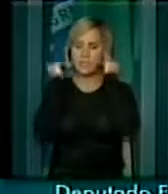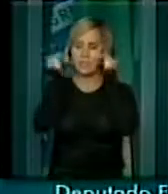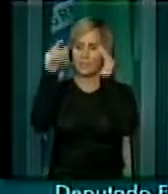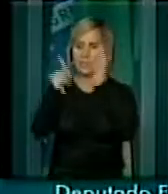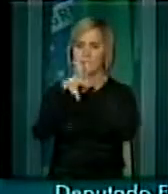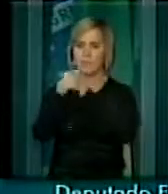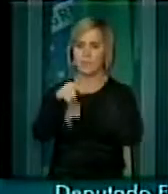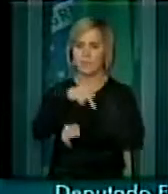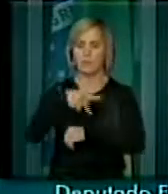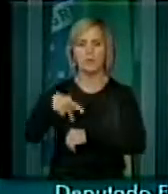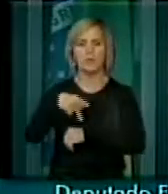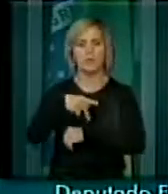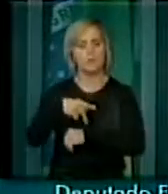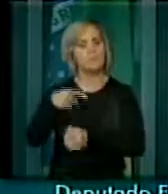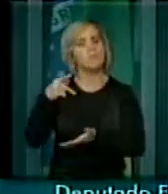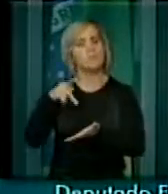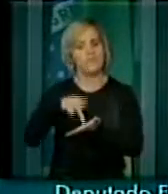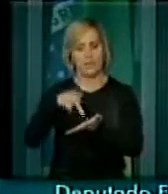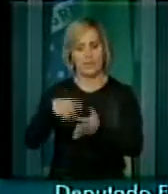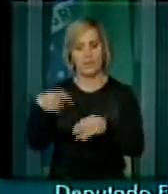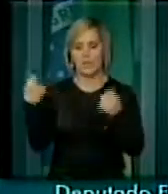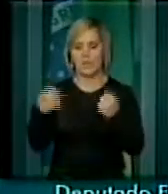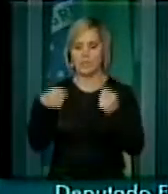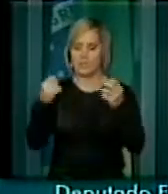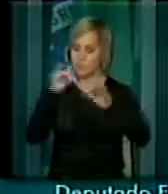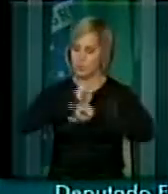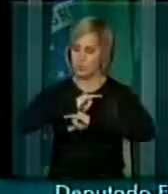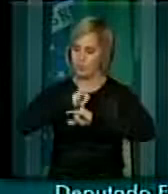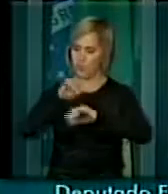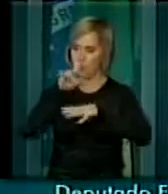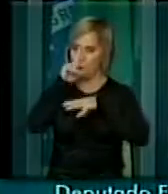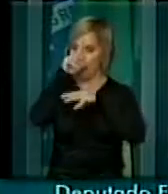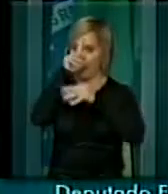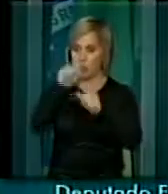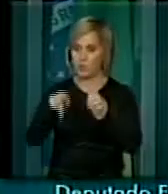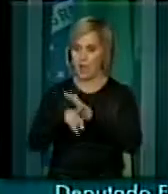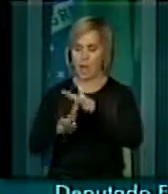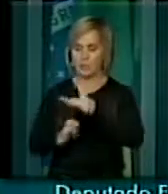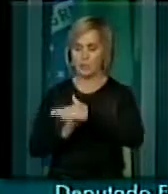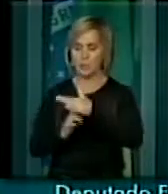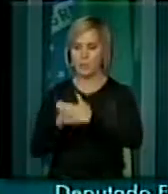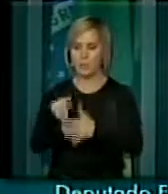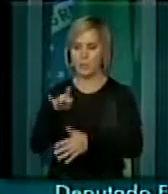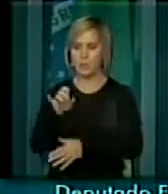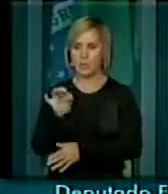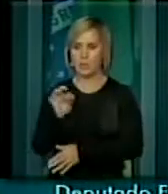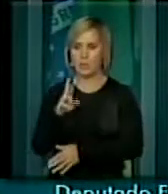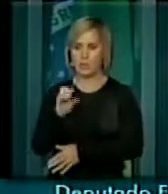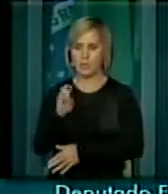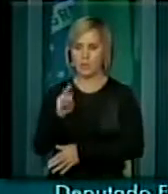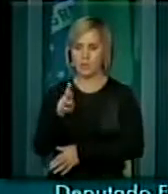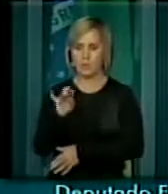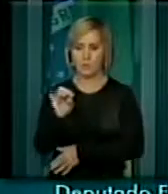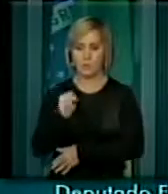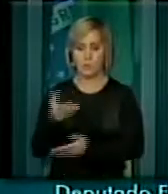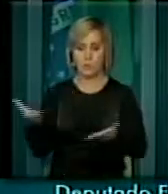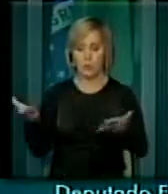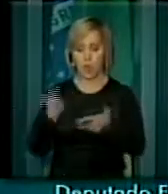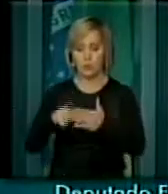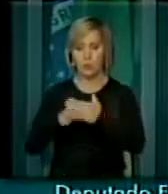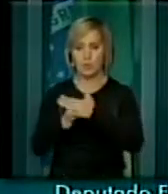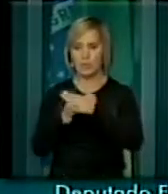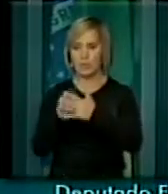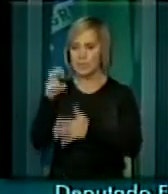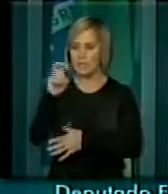de fato, a necessidade de fortalecer a Petrobras, uma empresa que hoje situa-se como a